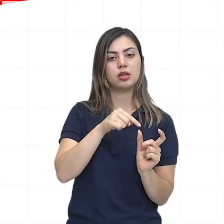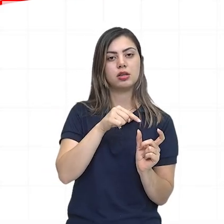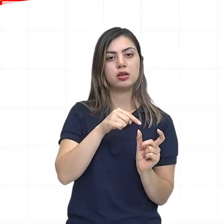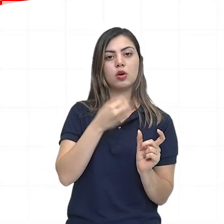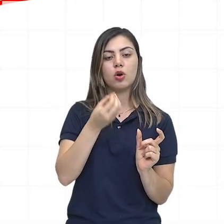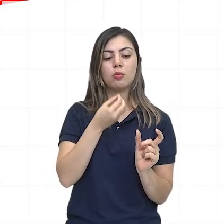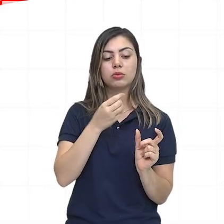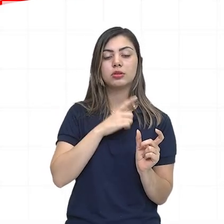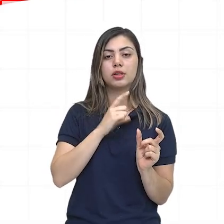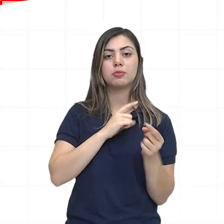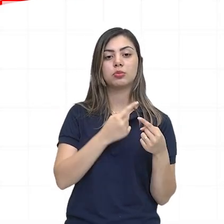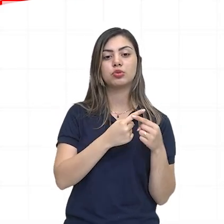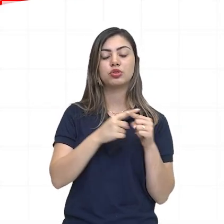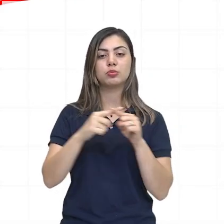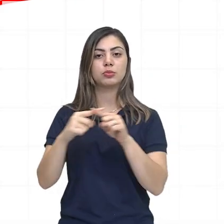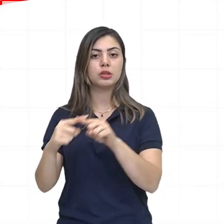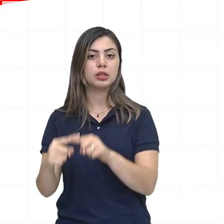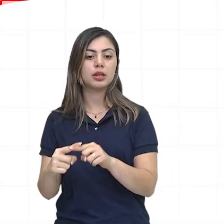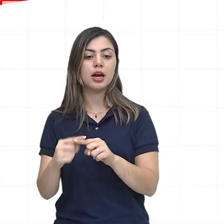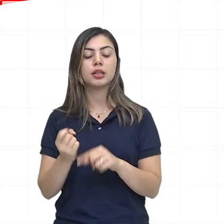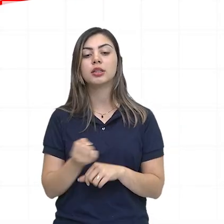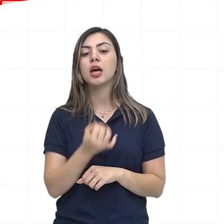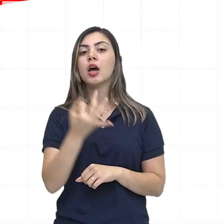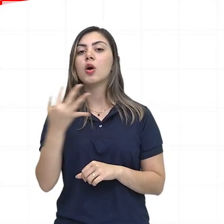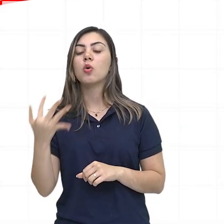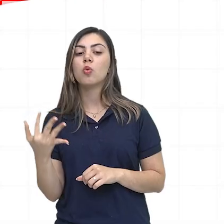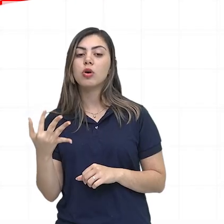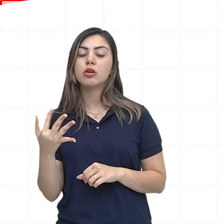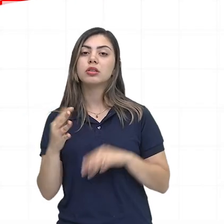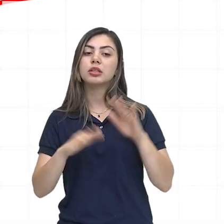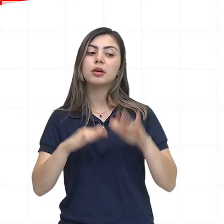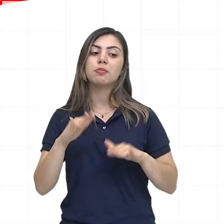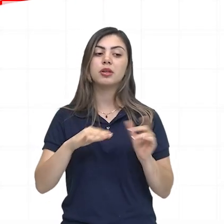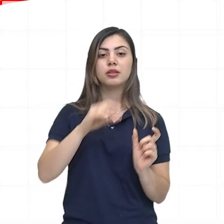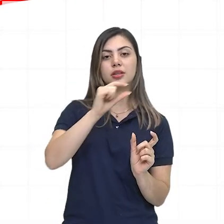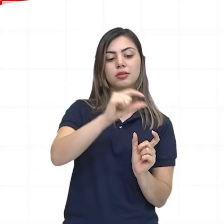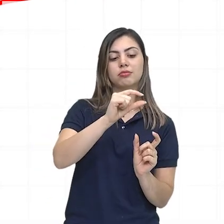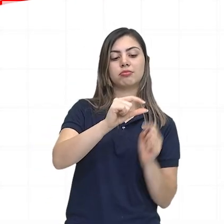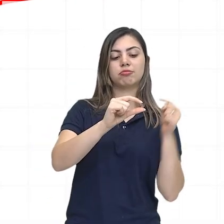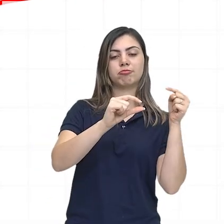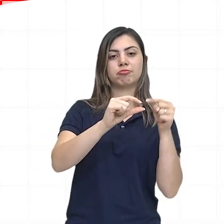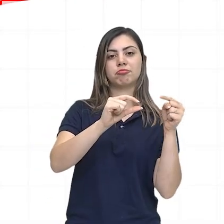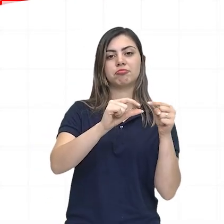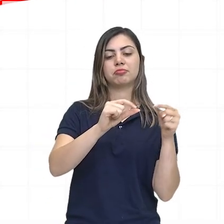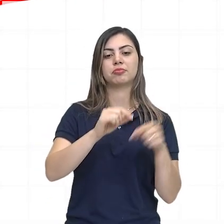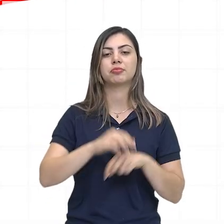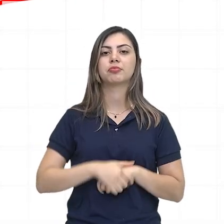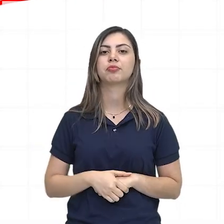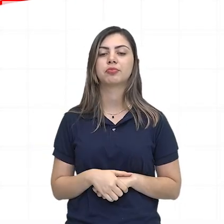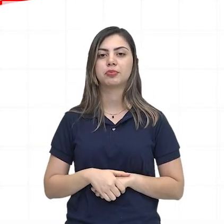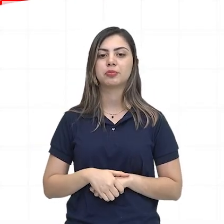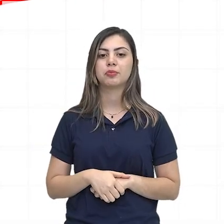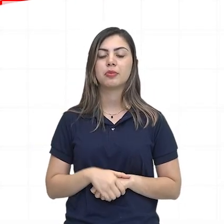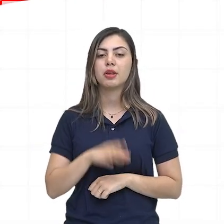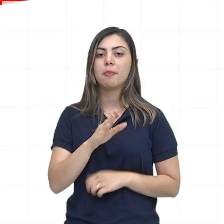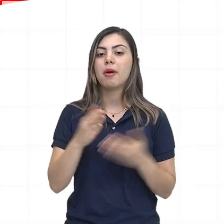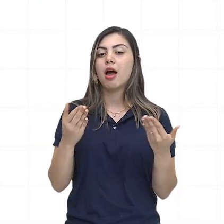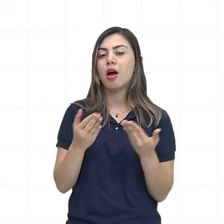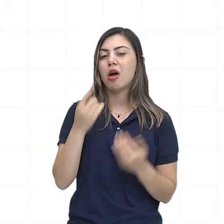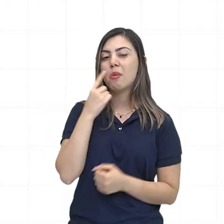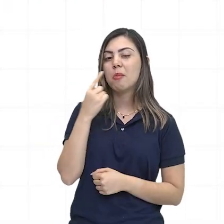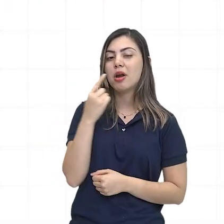ser, então, multiplicada por ela mesma de acordo com a quantidade que está no expoente. Então, vejamos